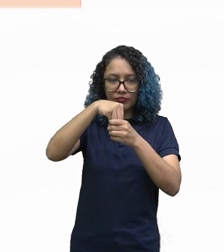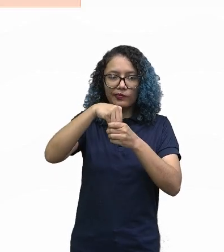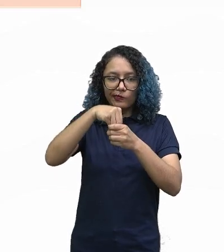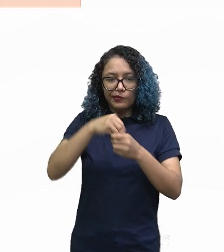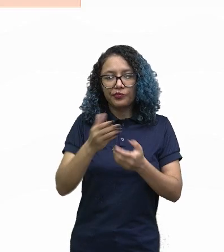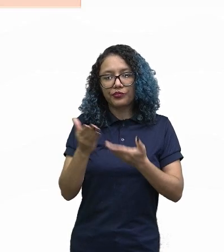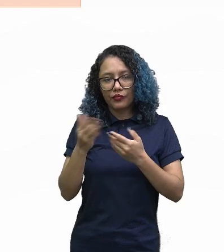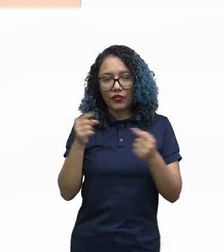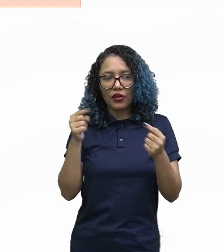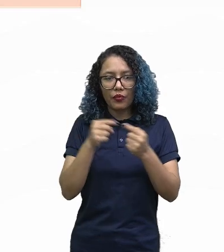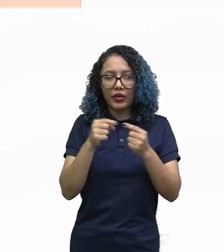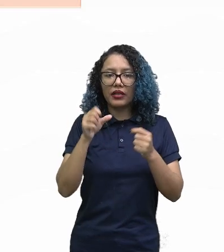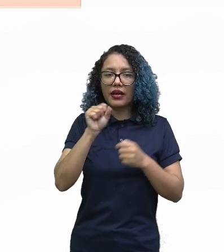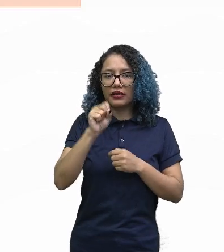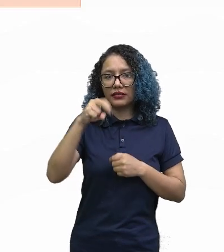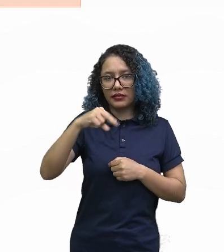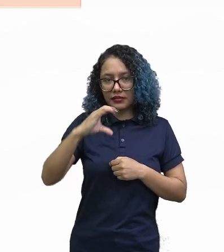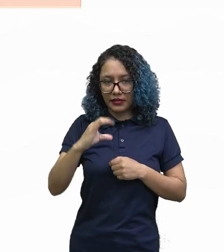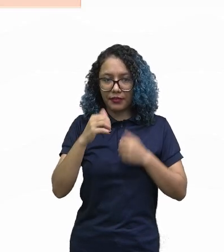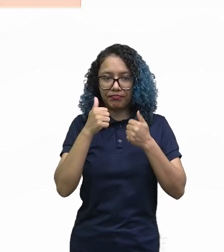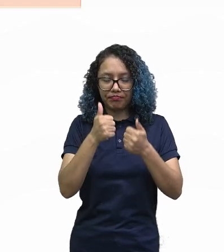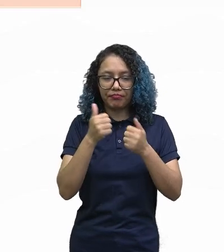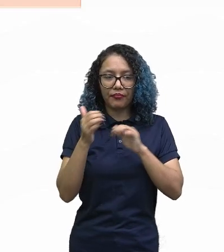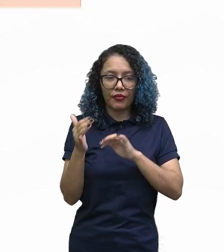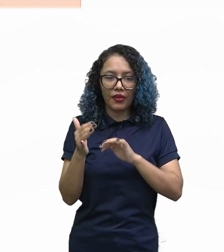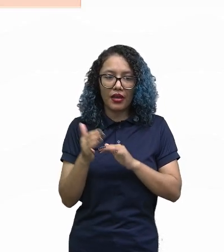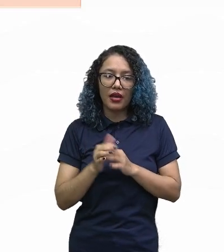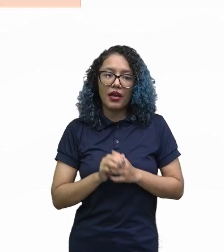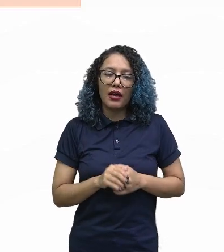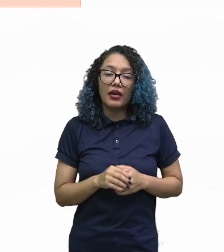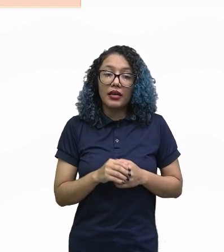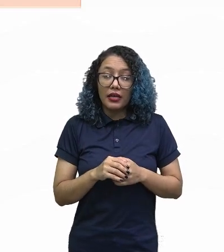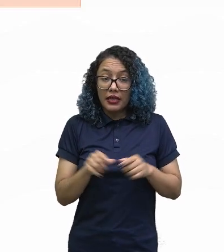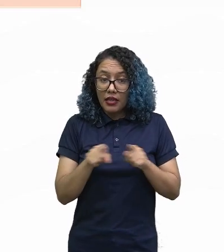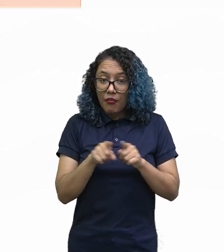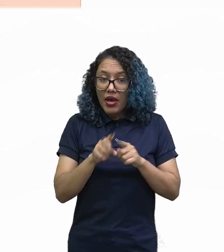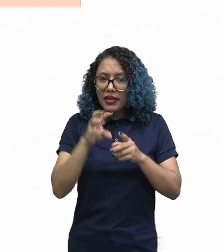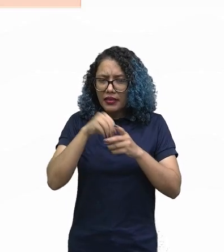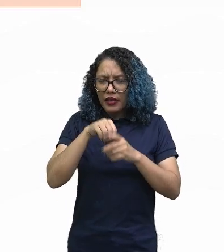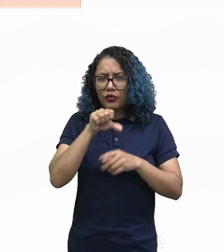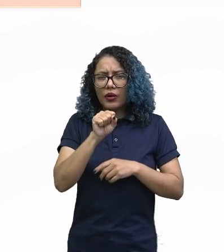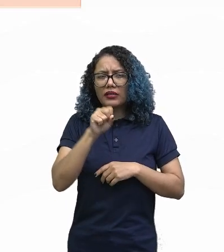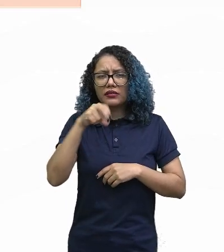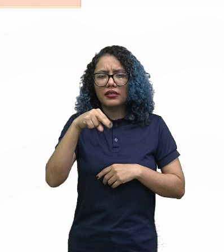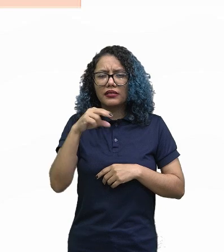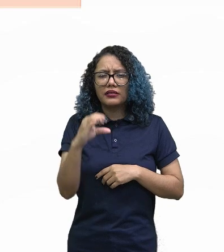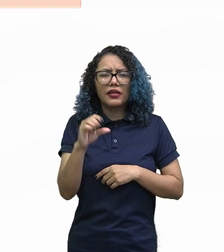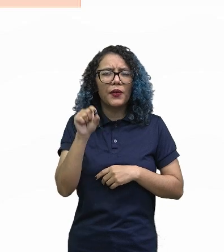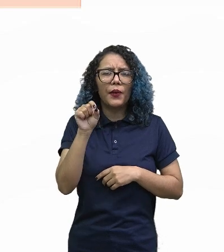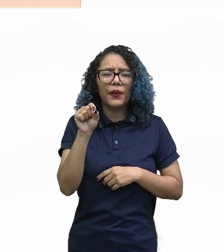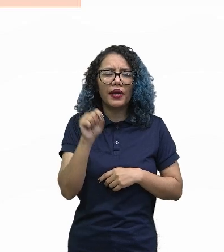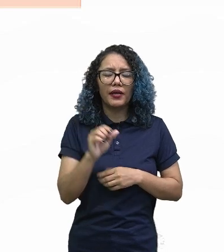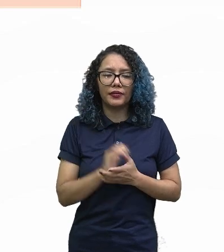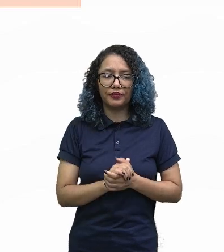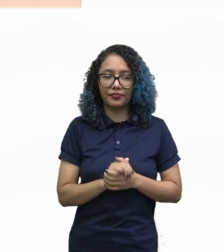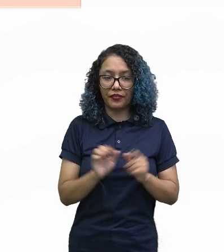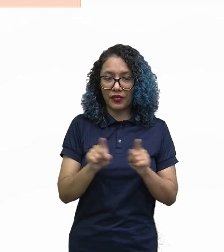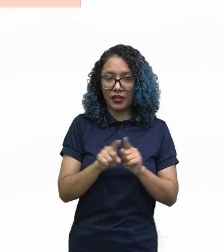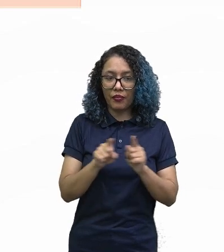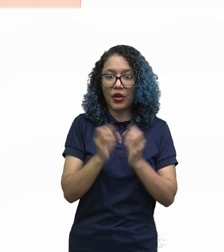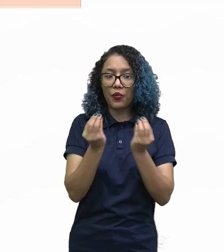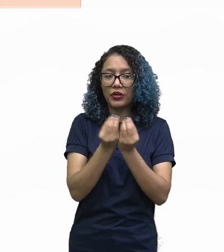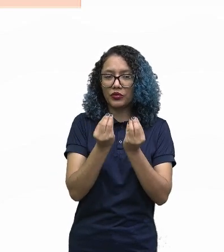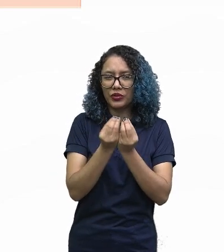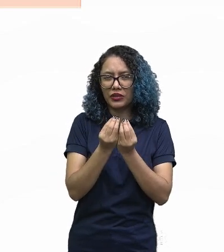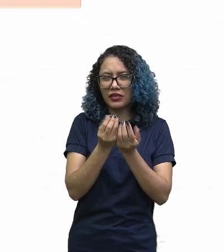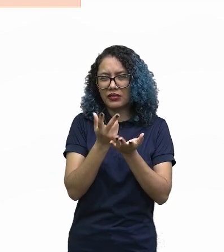é o sistema nervoso central. Esse sistema nervoso tem uma parte, se a gente for observar com mais detalhes, que tem uma substância